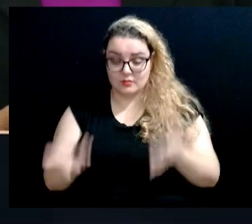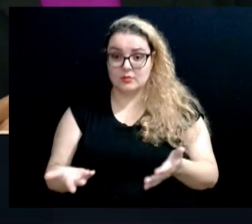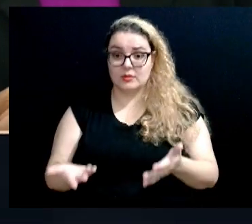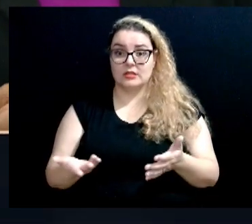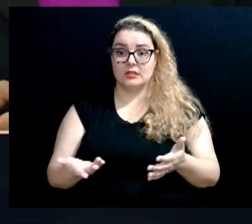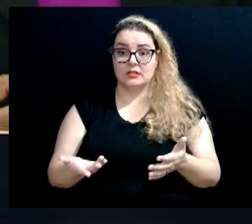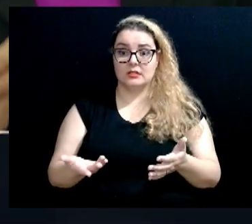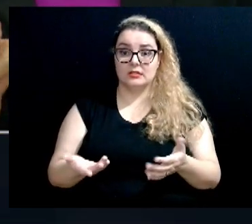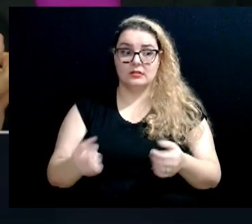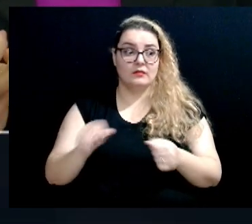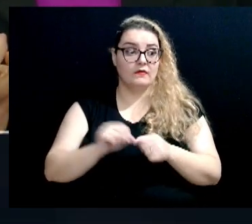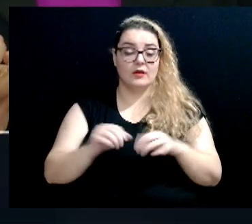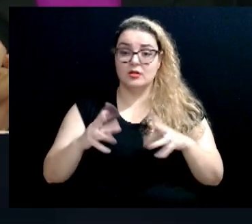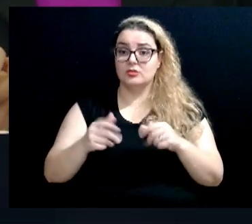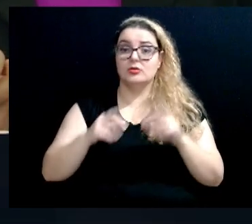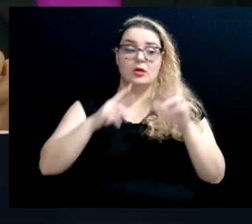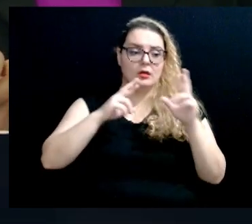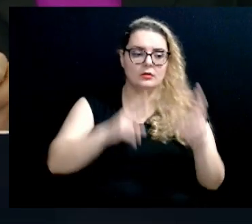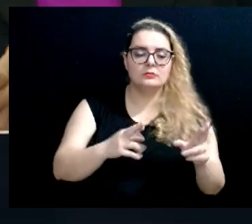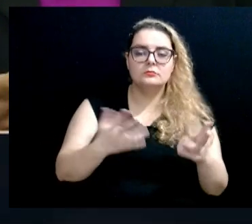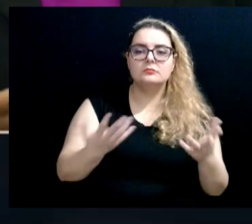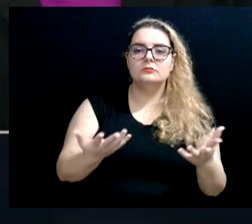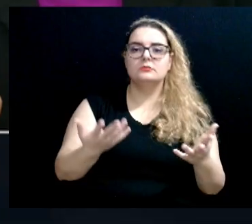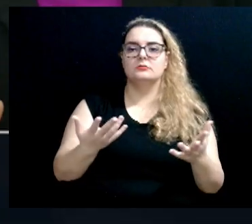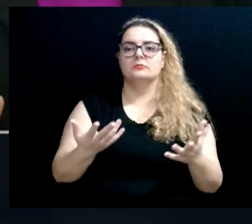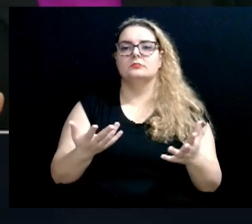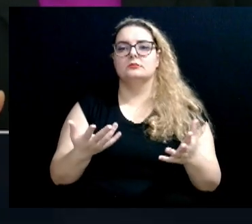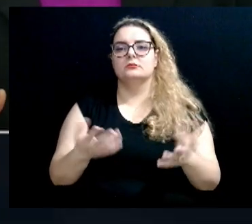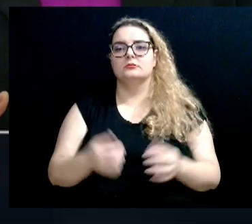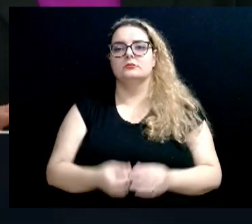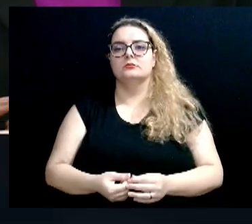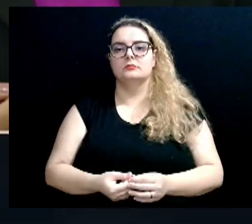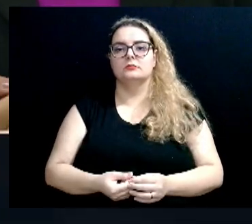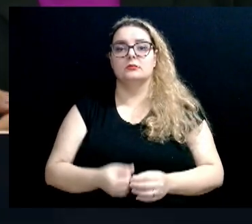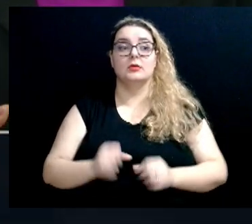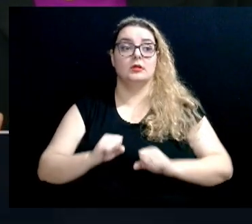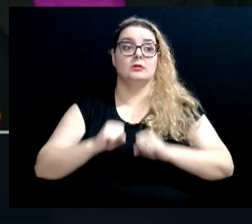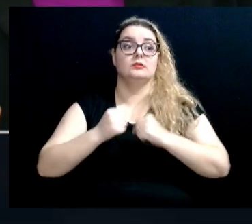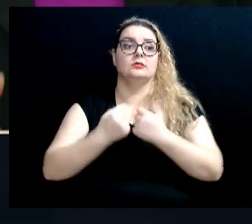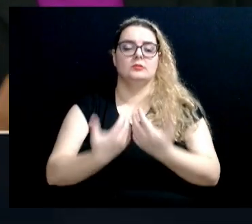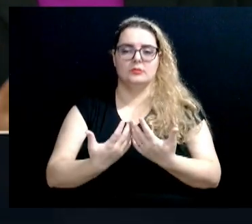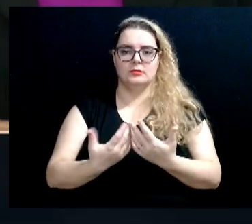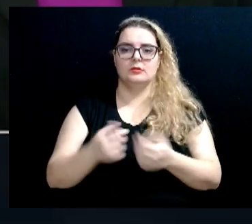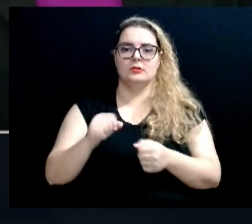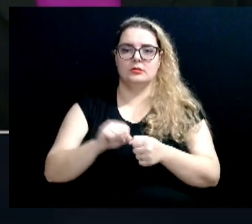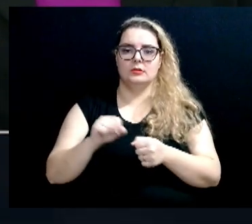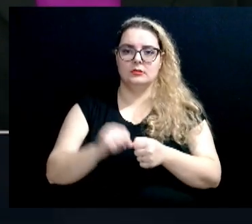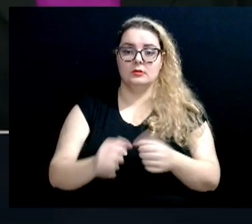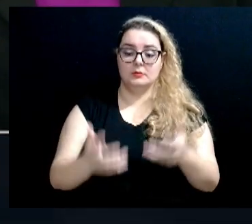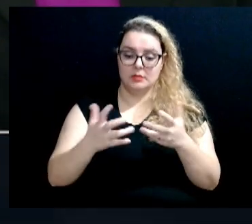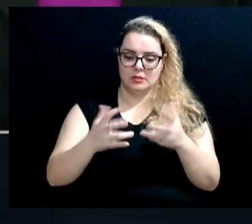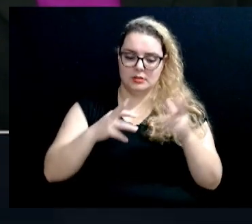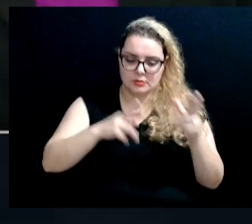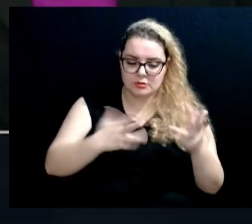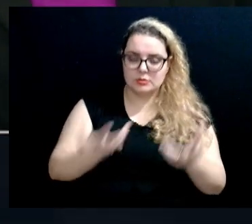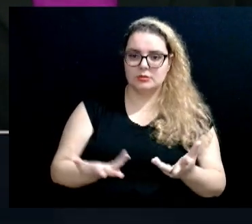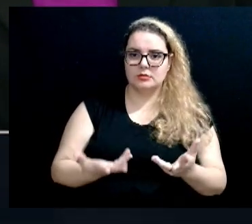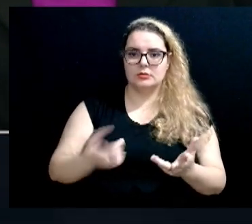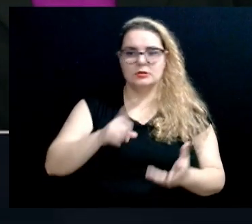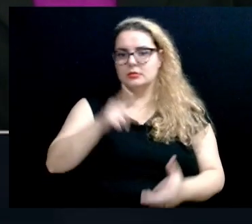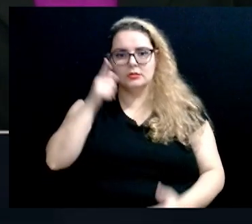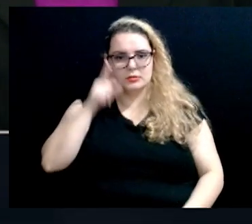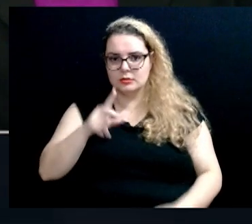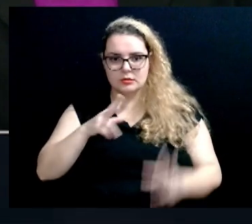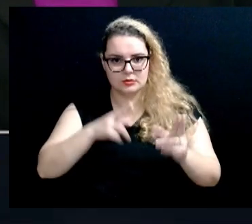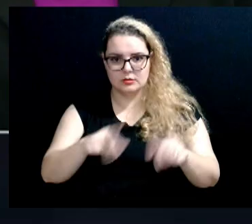tudo para dormir. E aí, com esse esforço que você faz para querer dormir, você acaba não conseguindo dormir também.